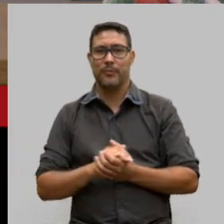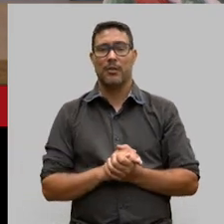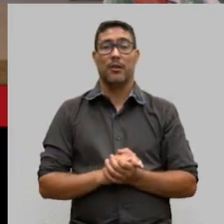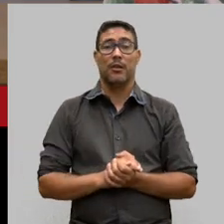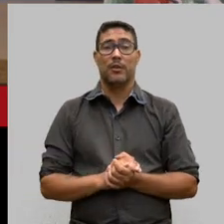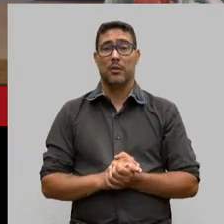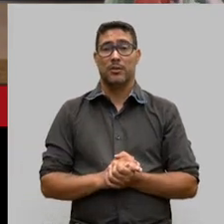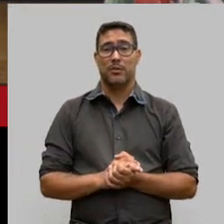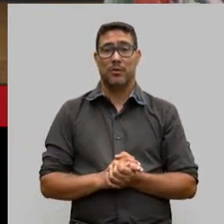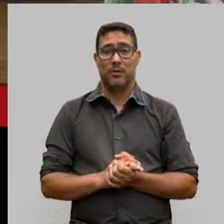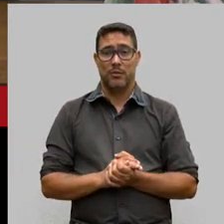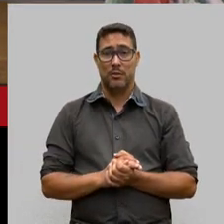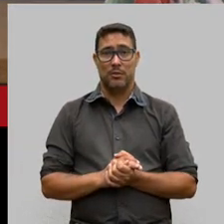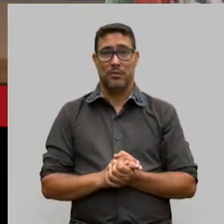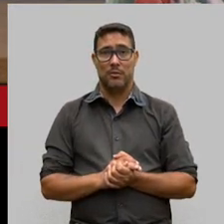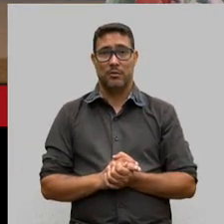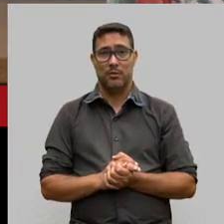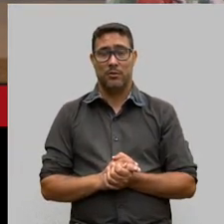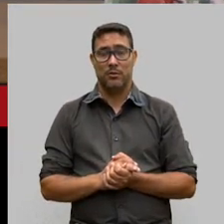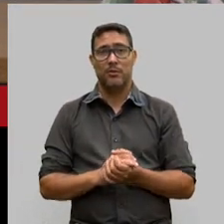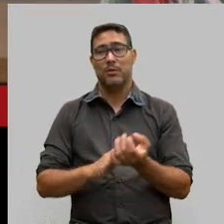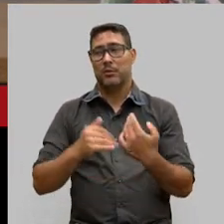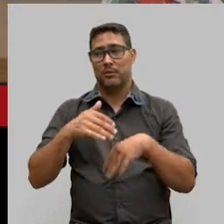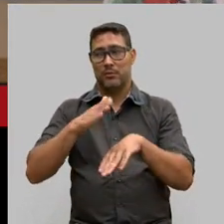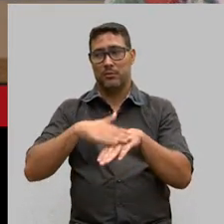que que de fato